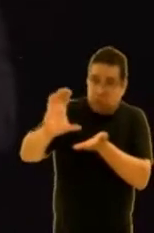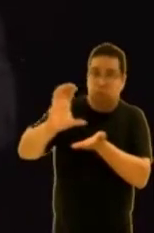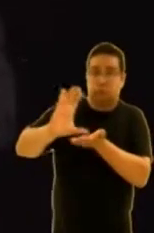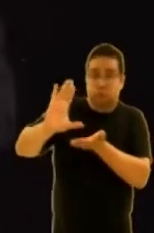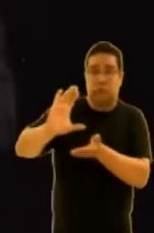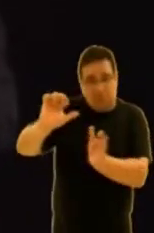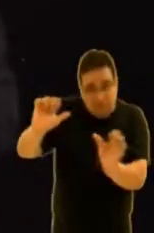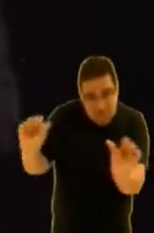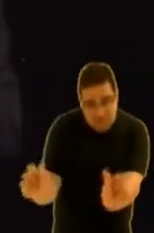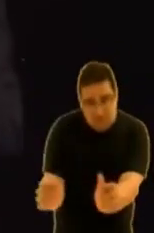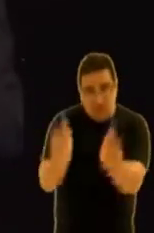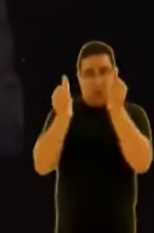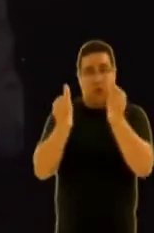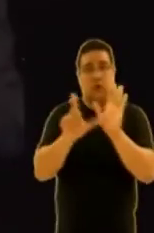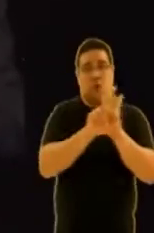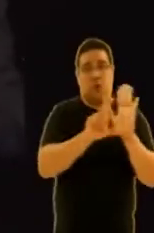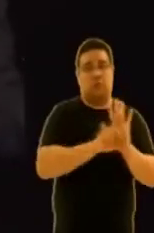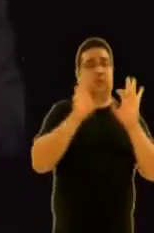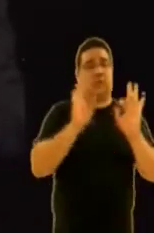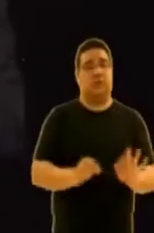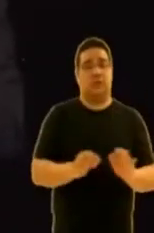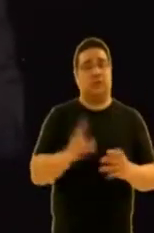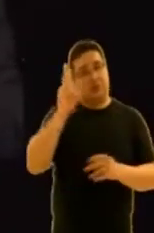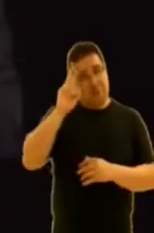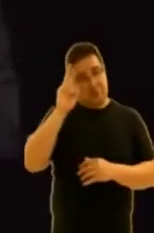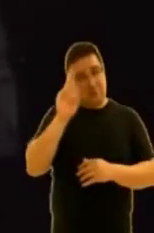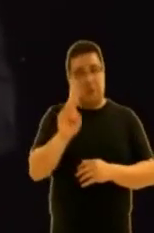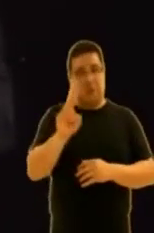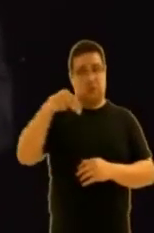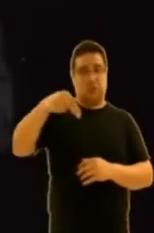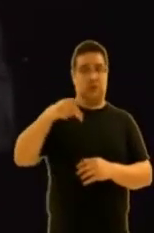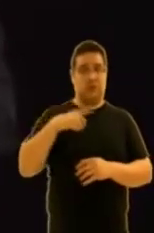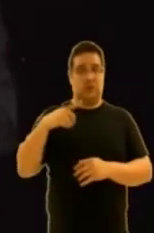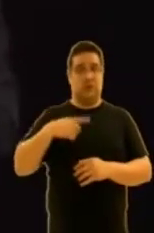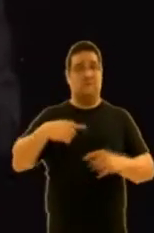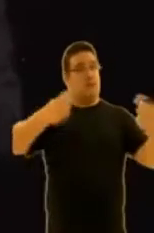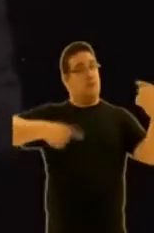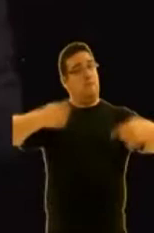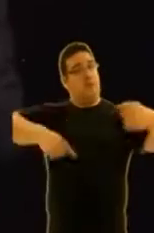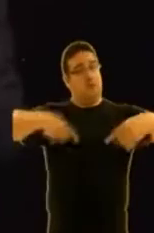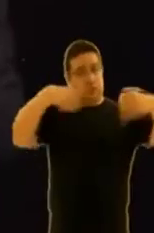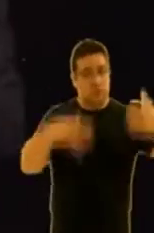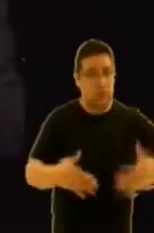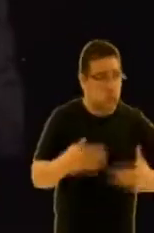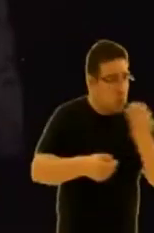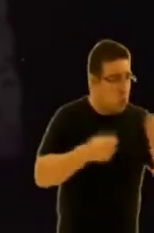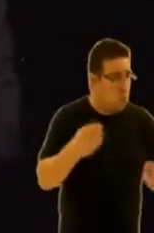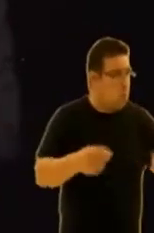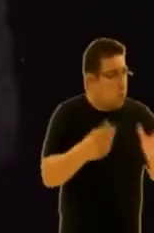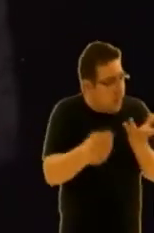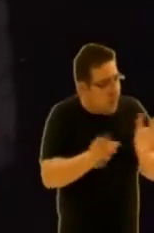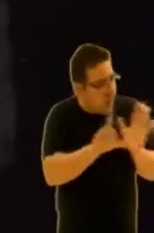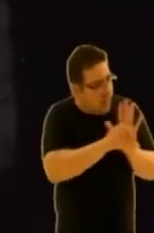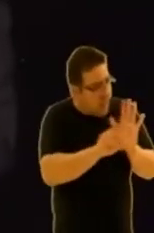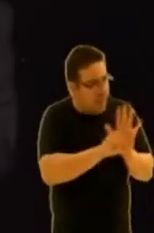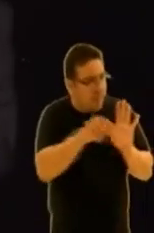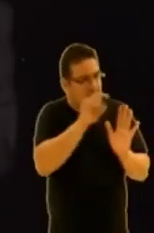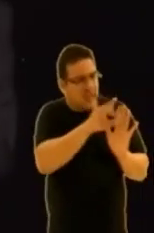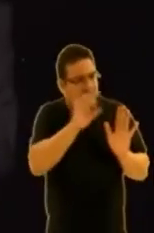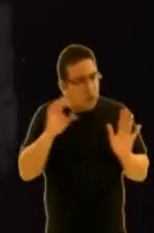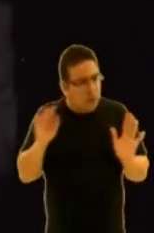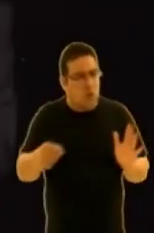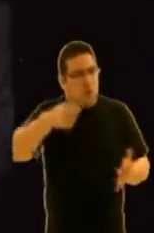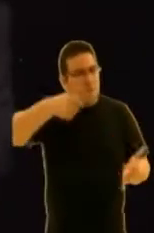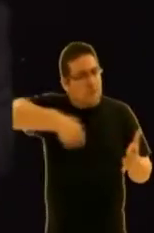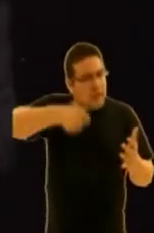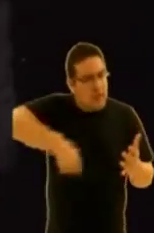aprimorado legalmente. Eu lembro que essa Undime aqui já teve debates de se colocar em lei qual era a obrigação do